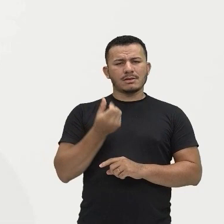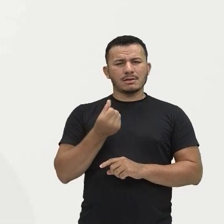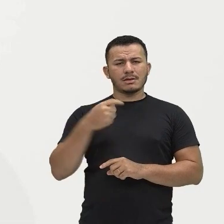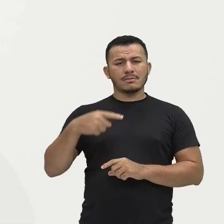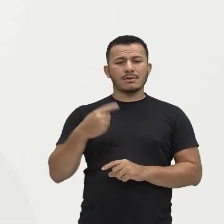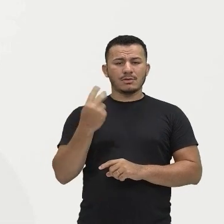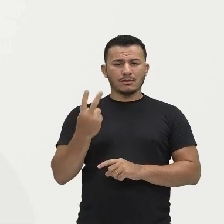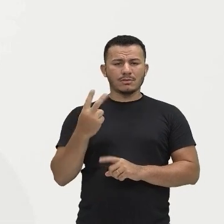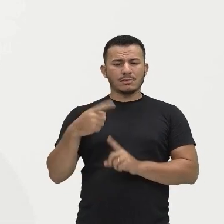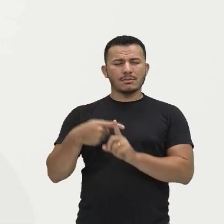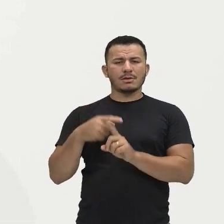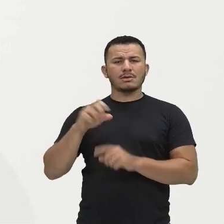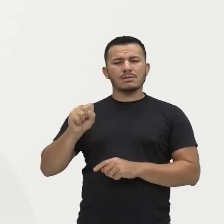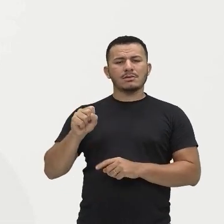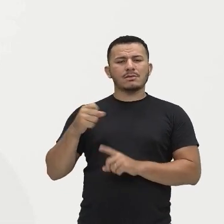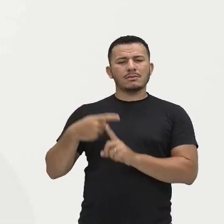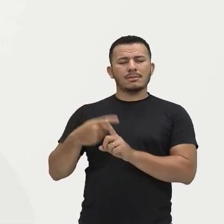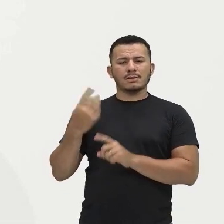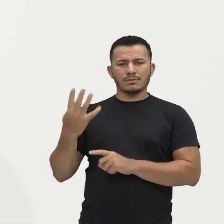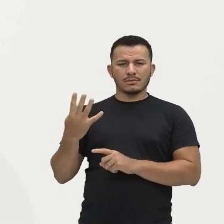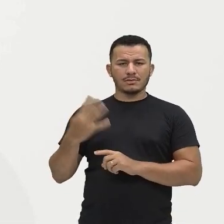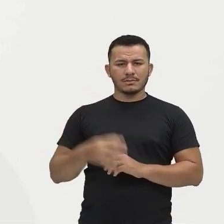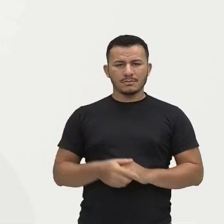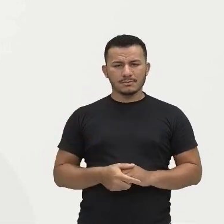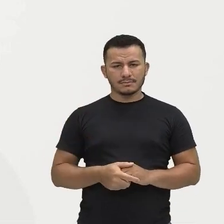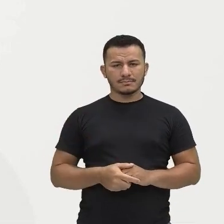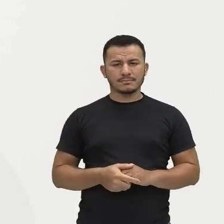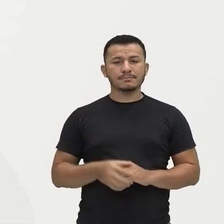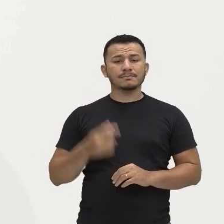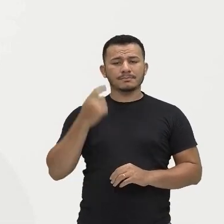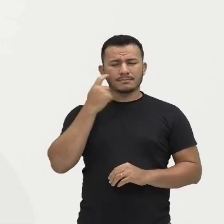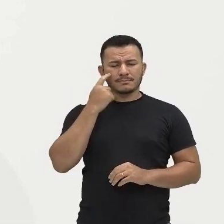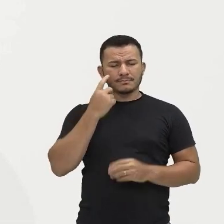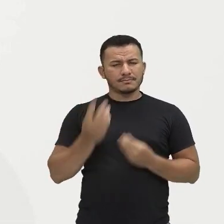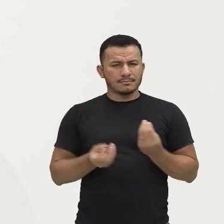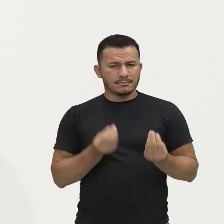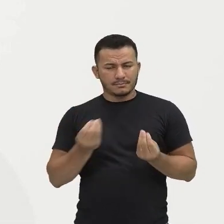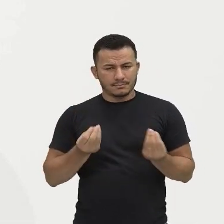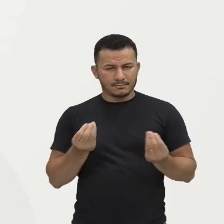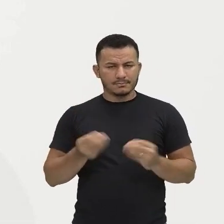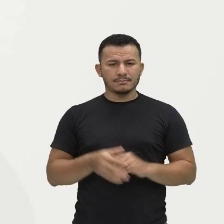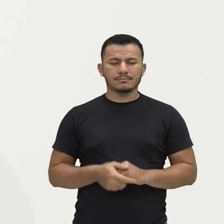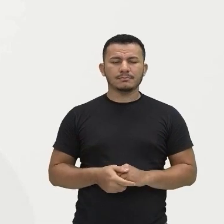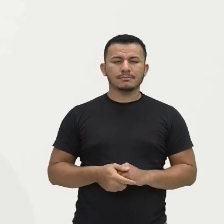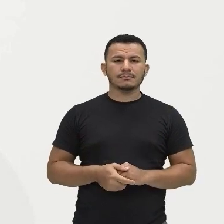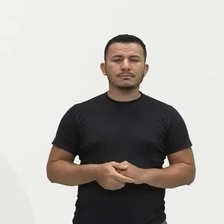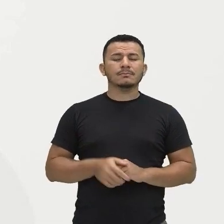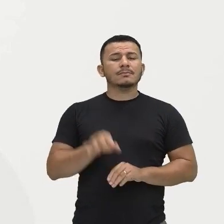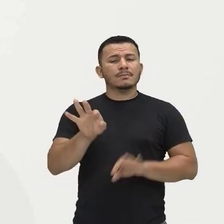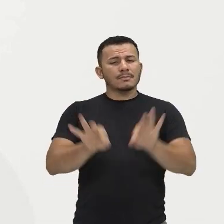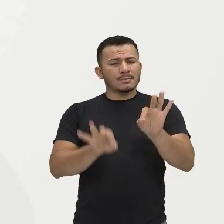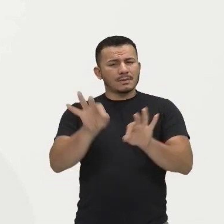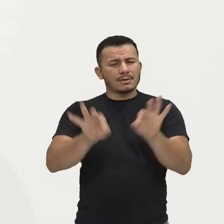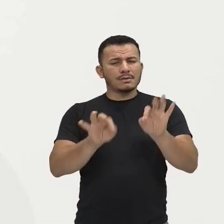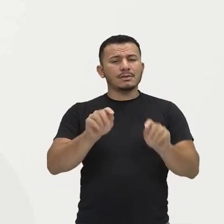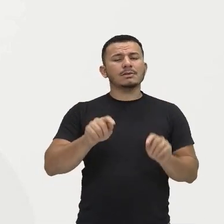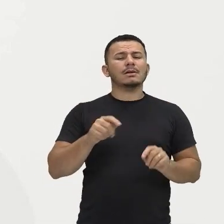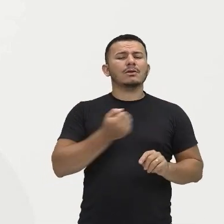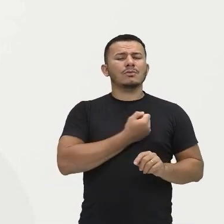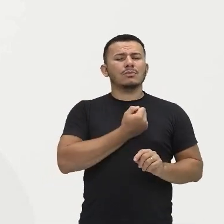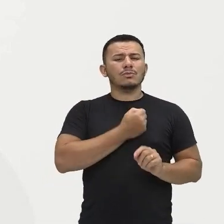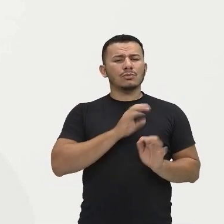menos 2, mais 8, mais 4. Olha a ideia, pessoal. Pega logo os sinais